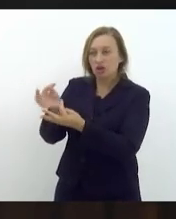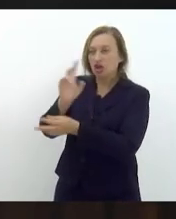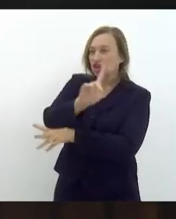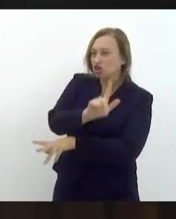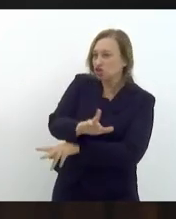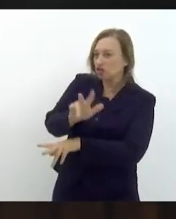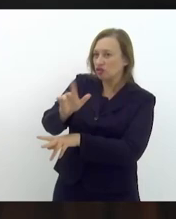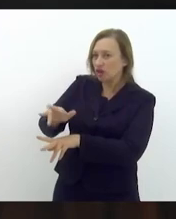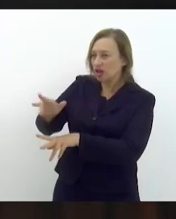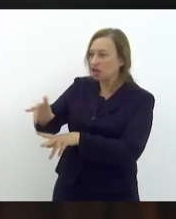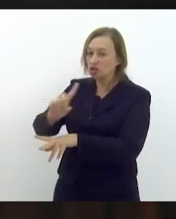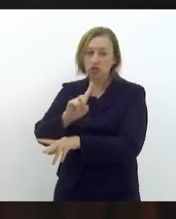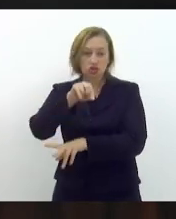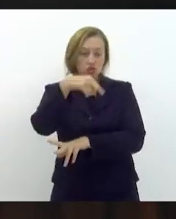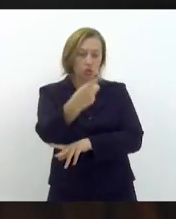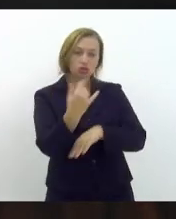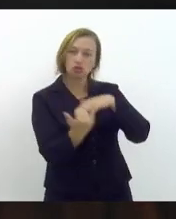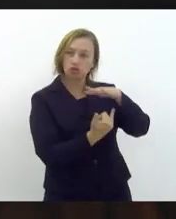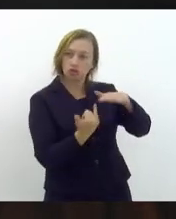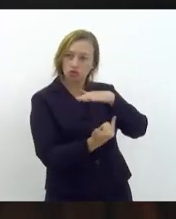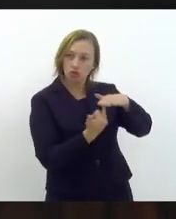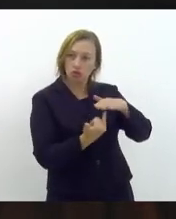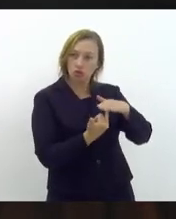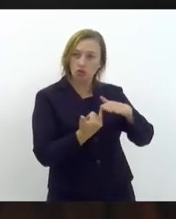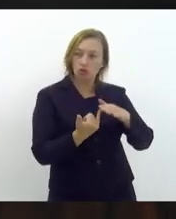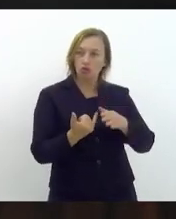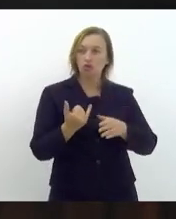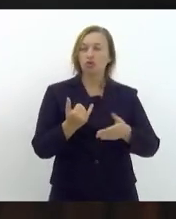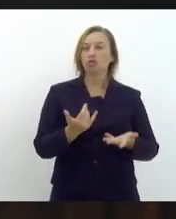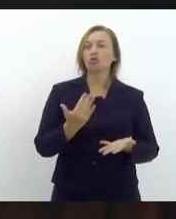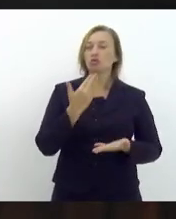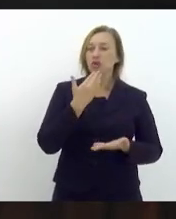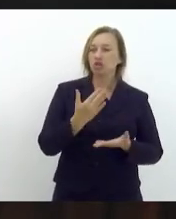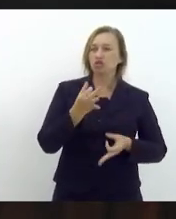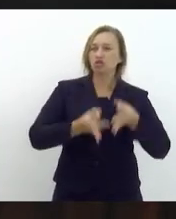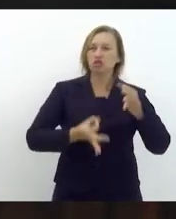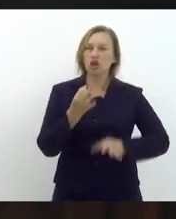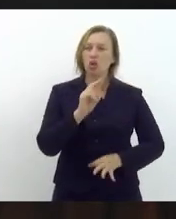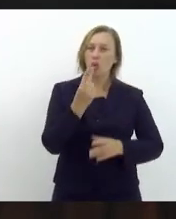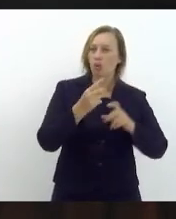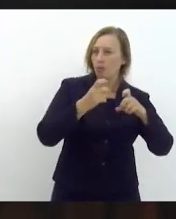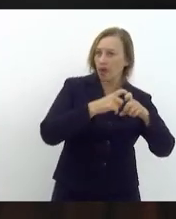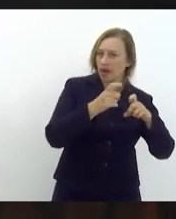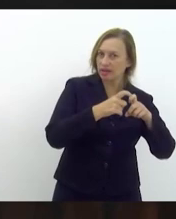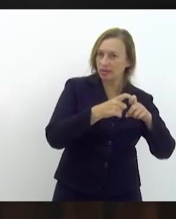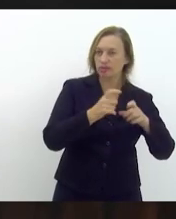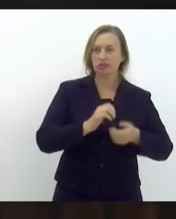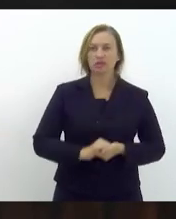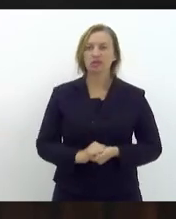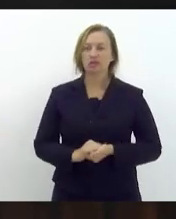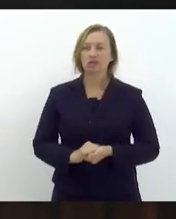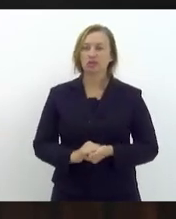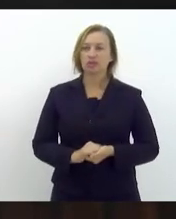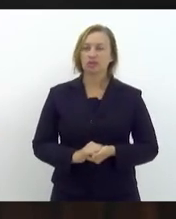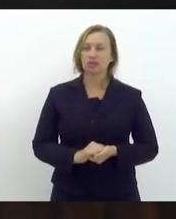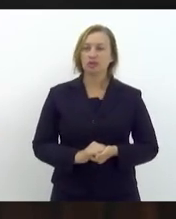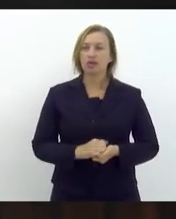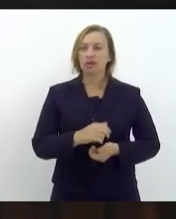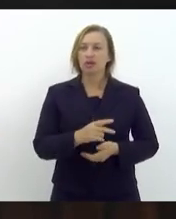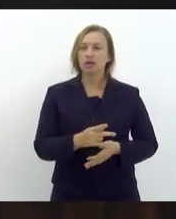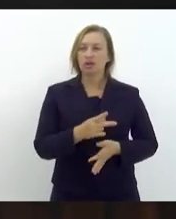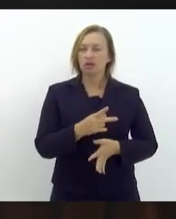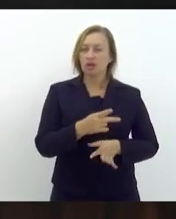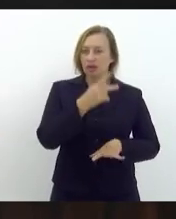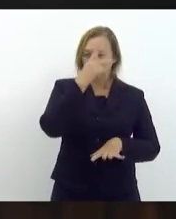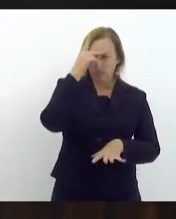de outras instituições até quadro judicial ou com ademédica ou paciente o usuário da